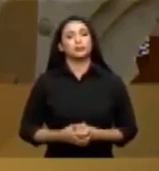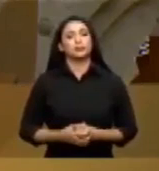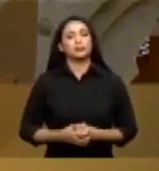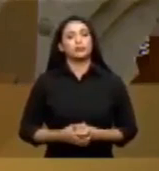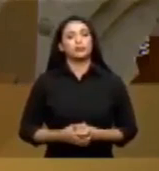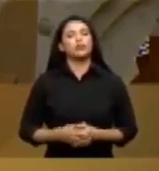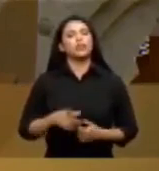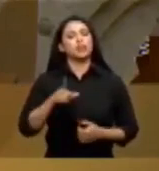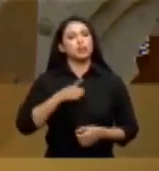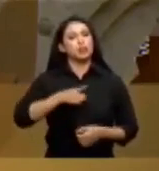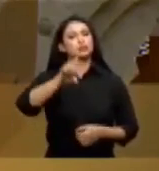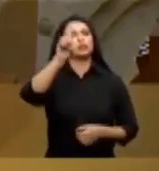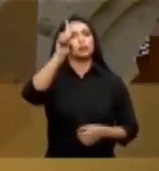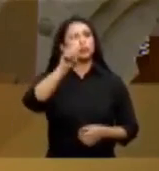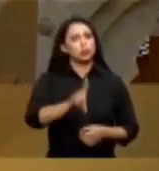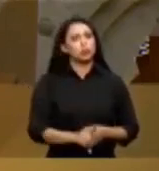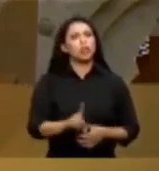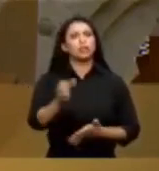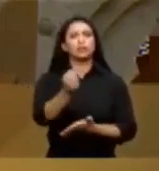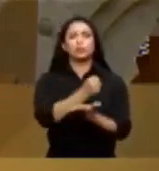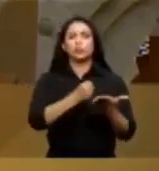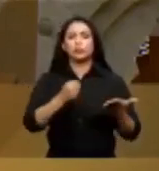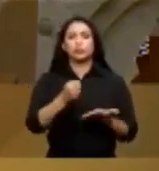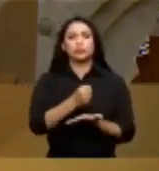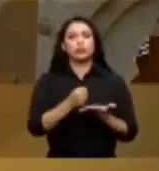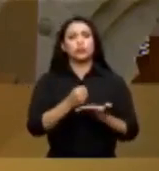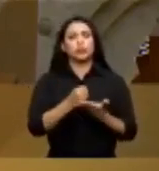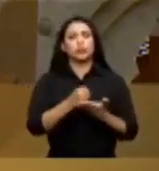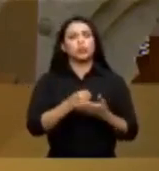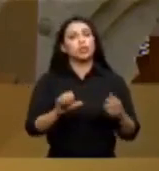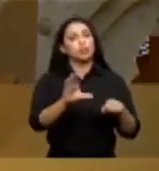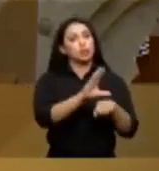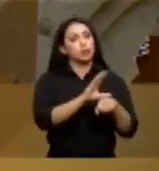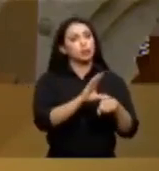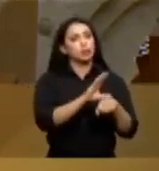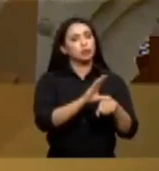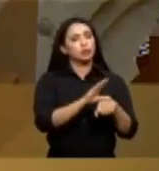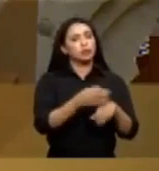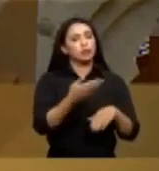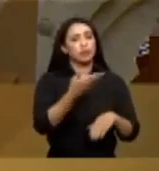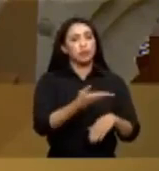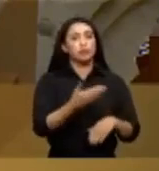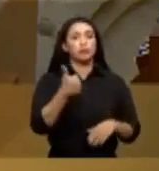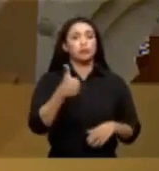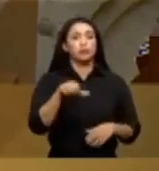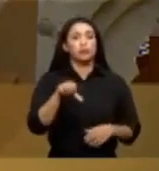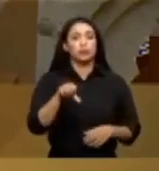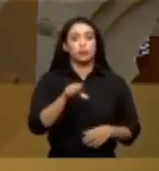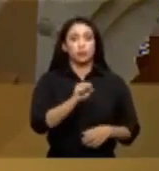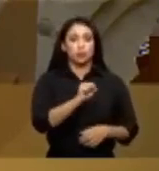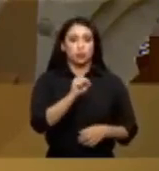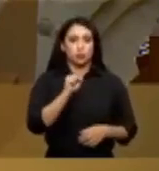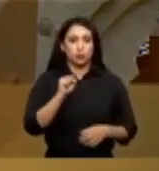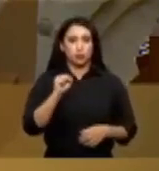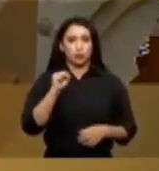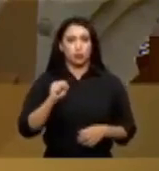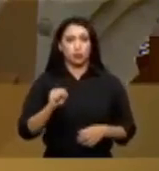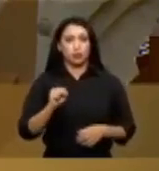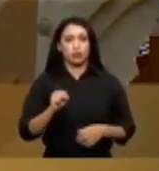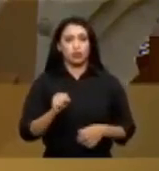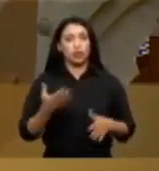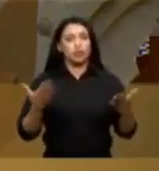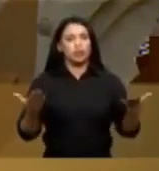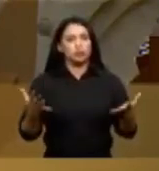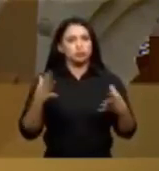dos nascentes direitos e garantias fundamentais da Carta de 88, da Constituição de 88. Esse conjunto